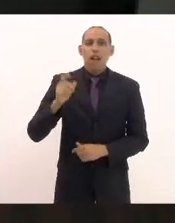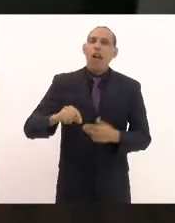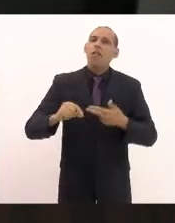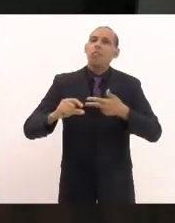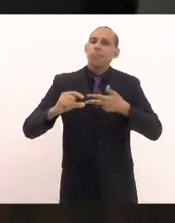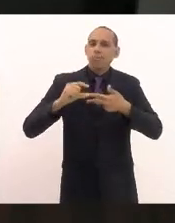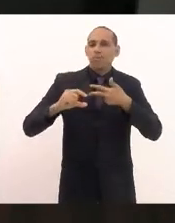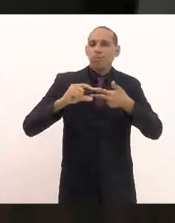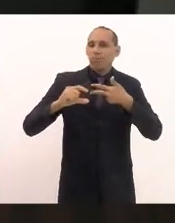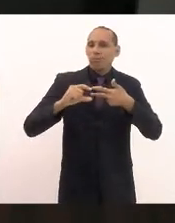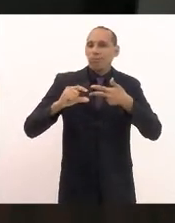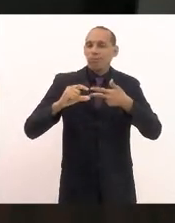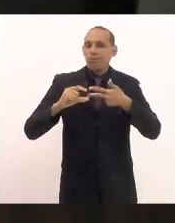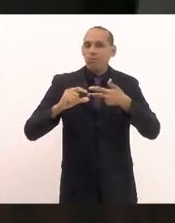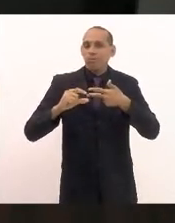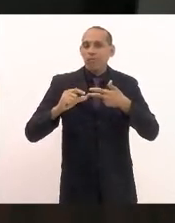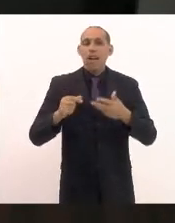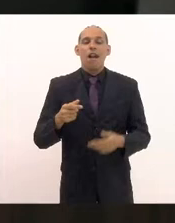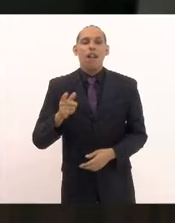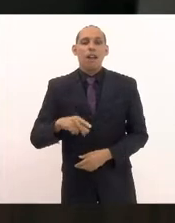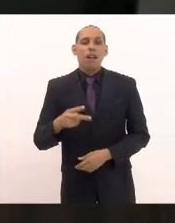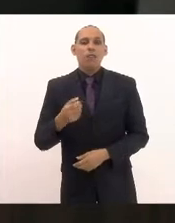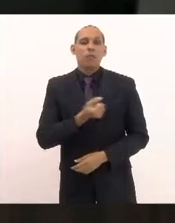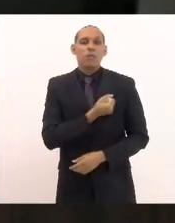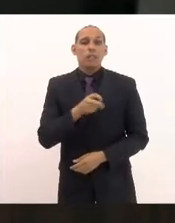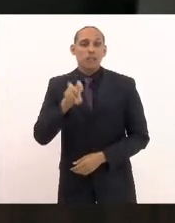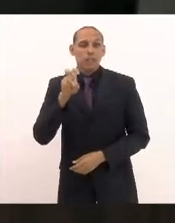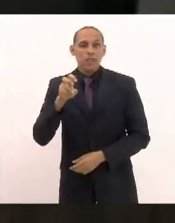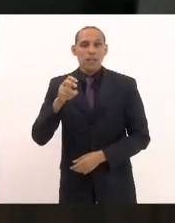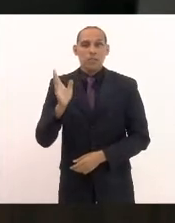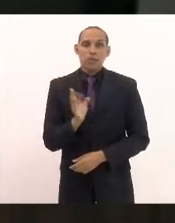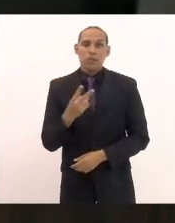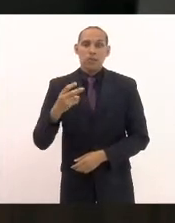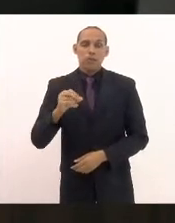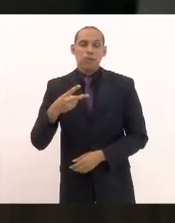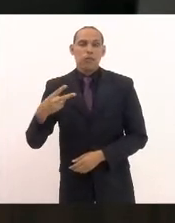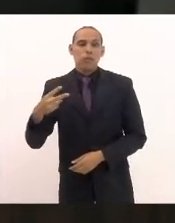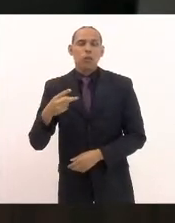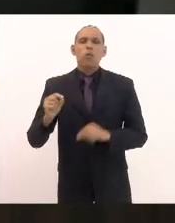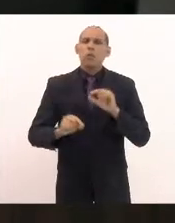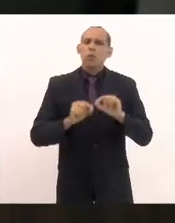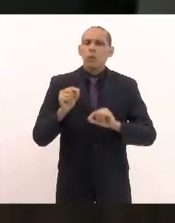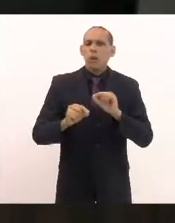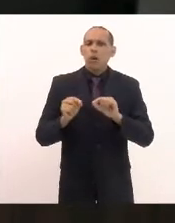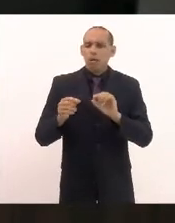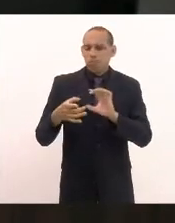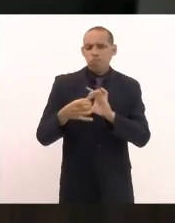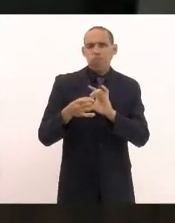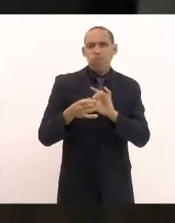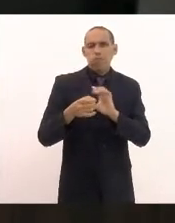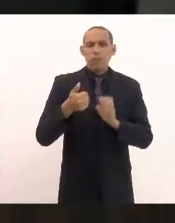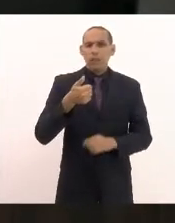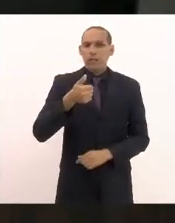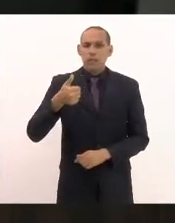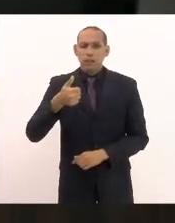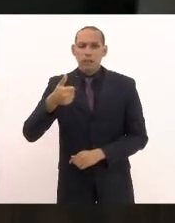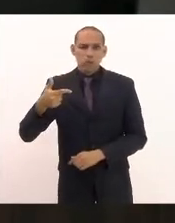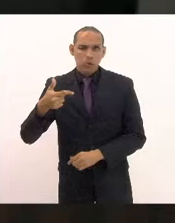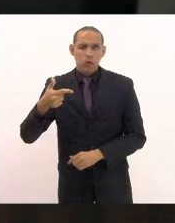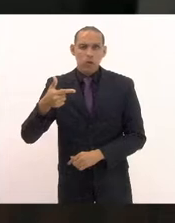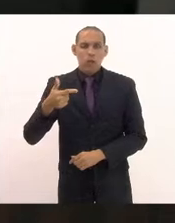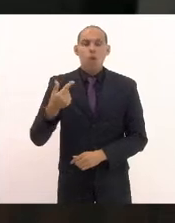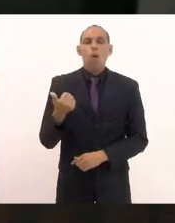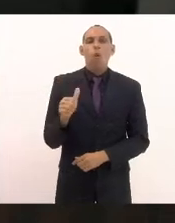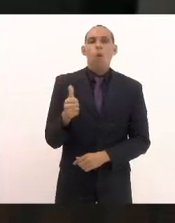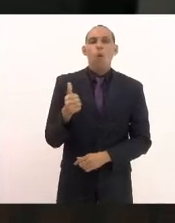Executivo, mensagem número 5, de 2022, que internaliza convênio 112, de 11